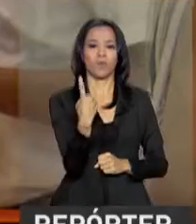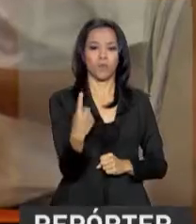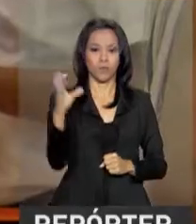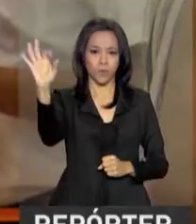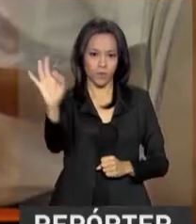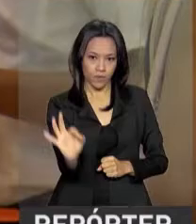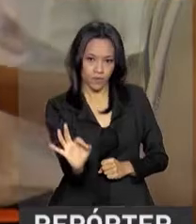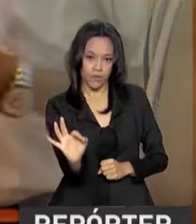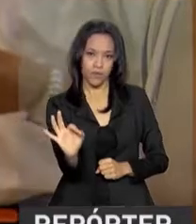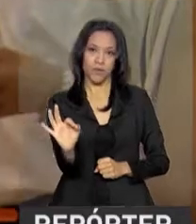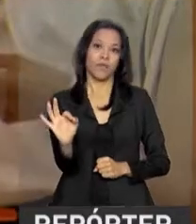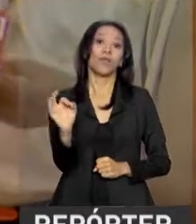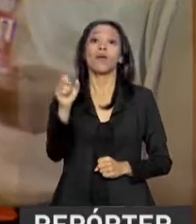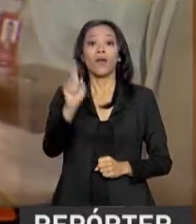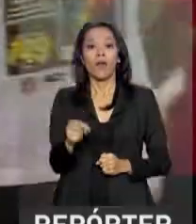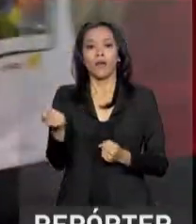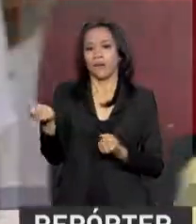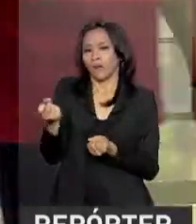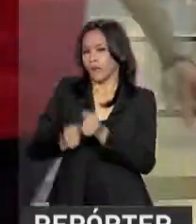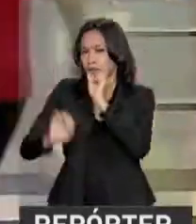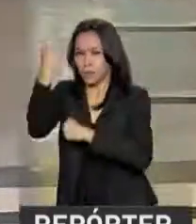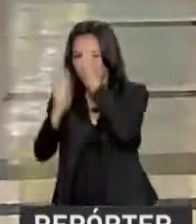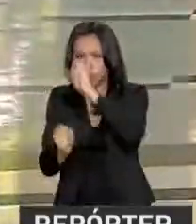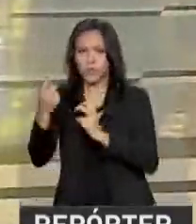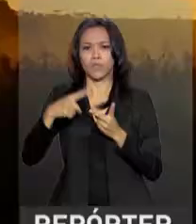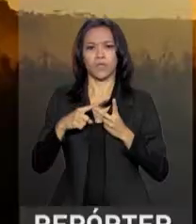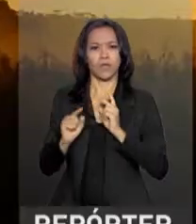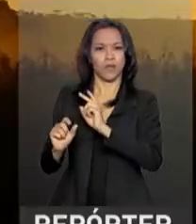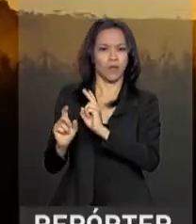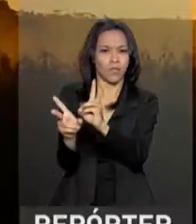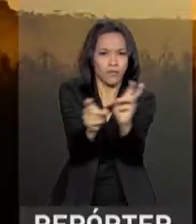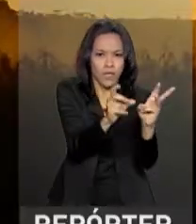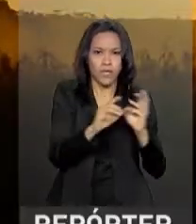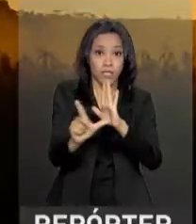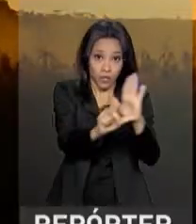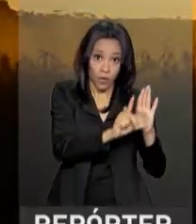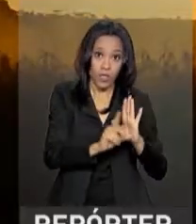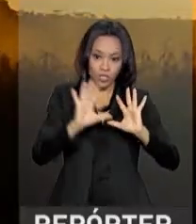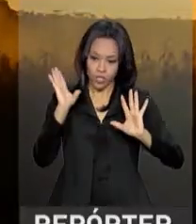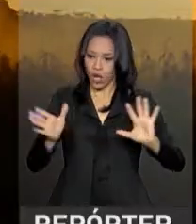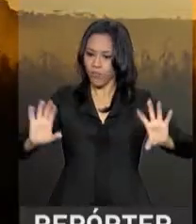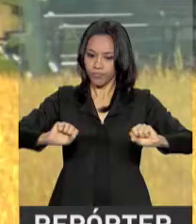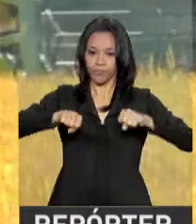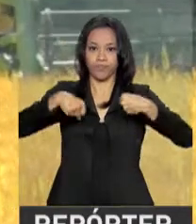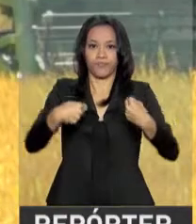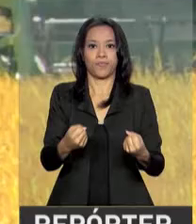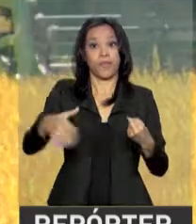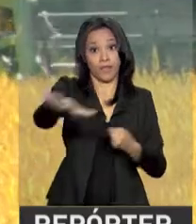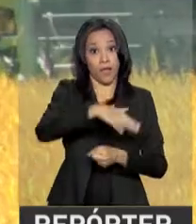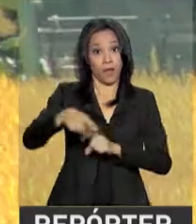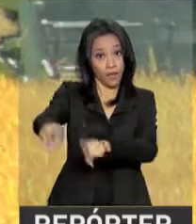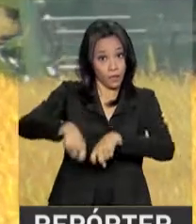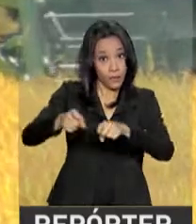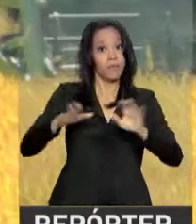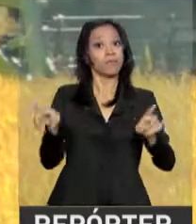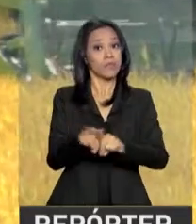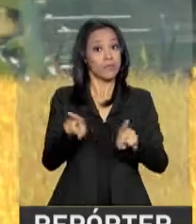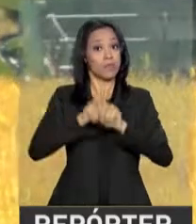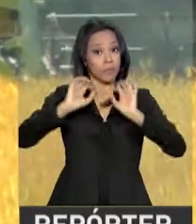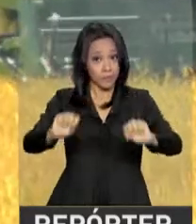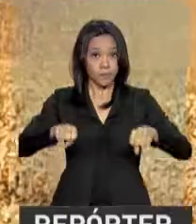1,1%. Indústria e comércio se recuperaram. O setor agrícola vem se superando. Para esse ano, as